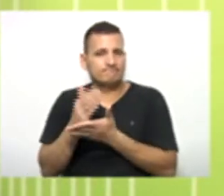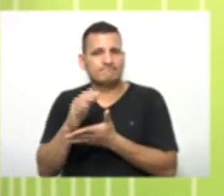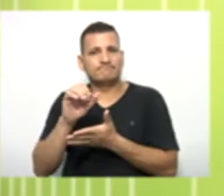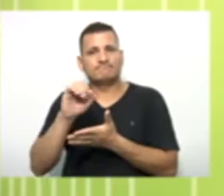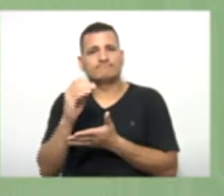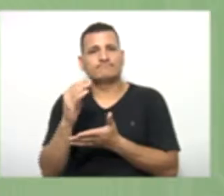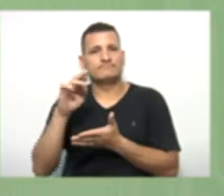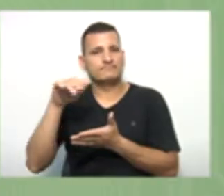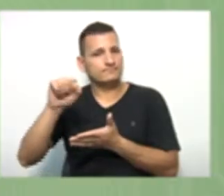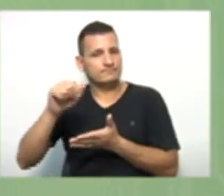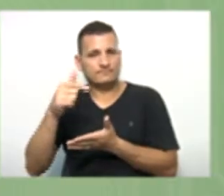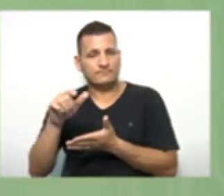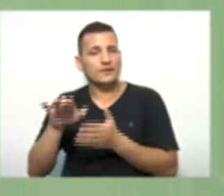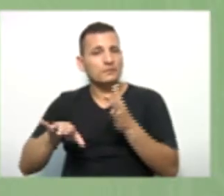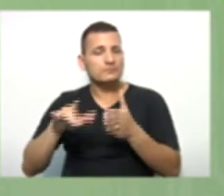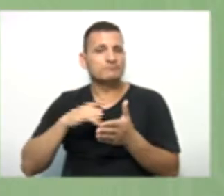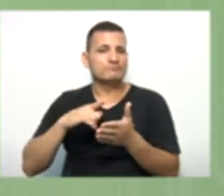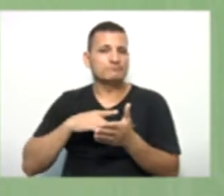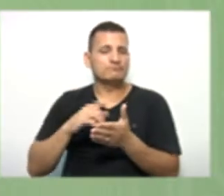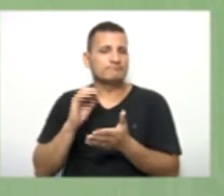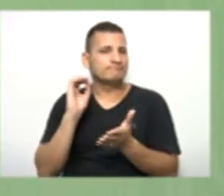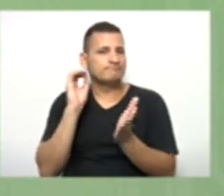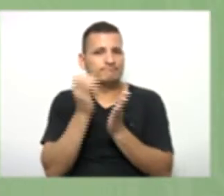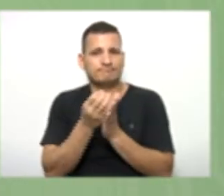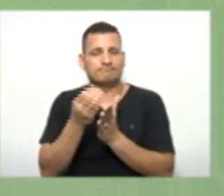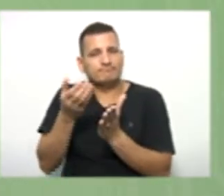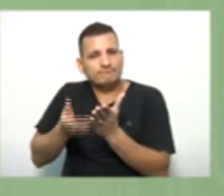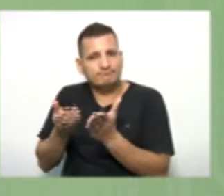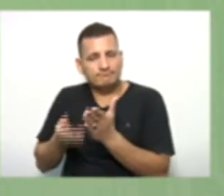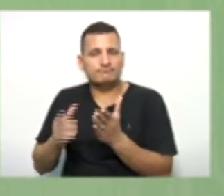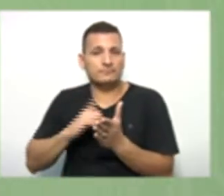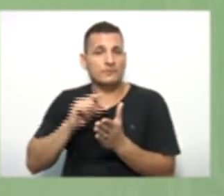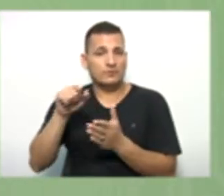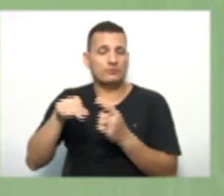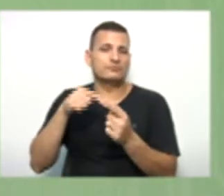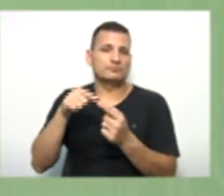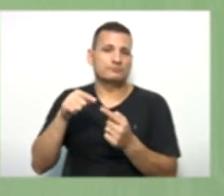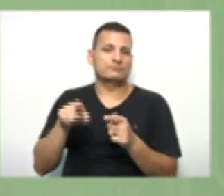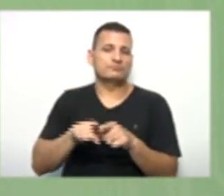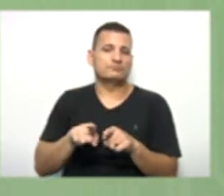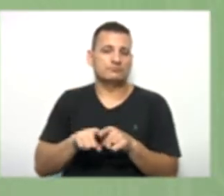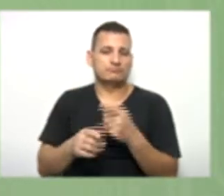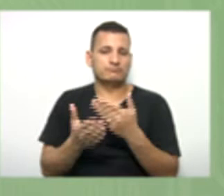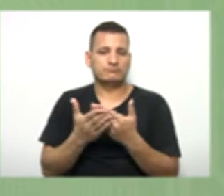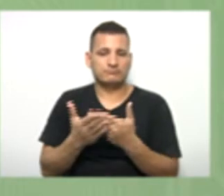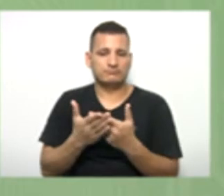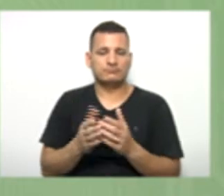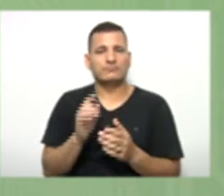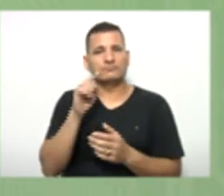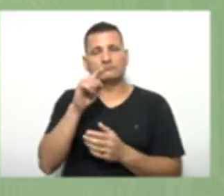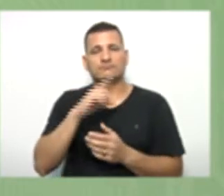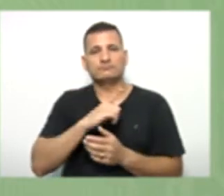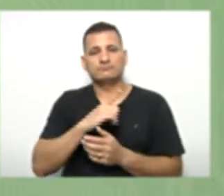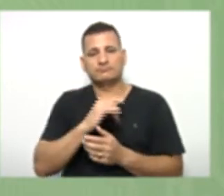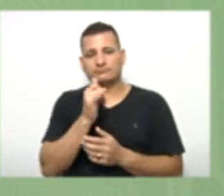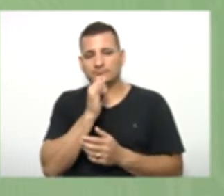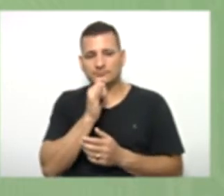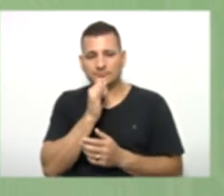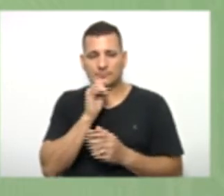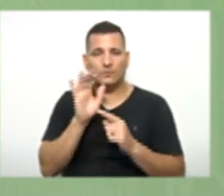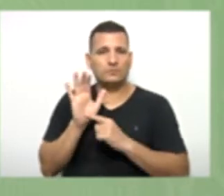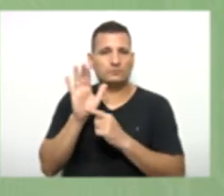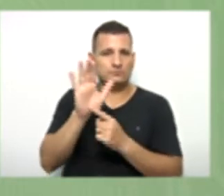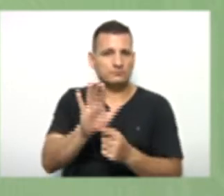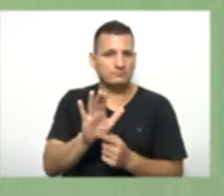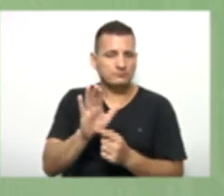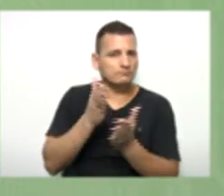também. Então, essas perdas também serão objeto de nosso estudo. Então, eu trouxe aqui um exemplo de